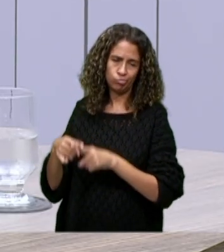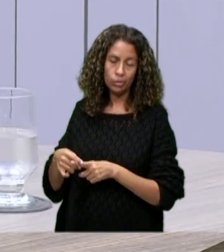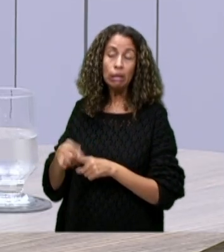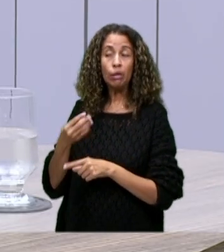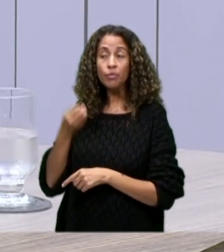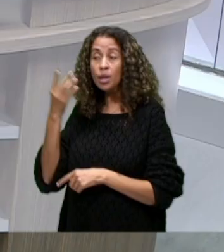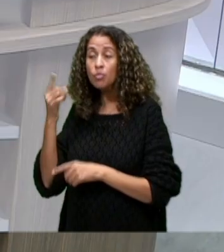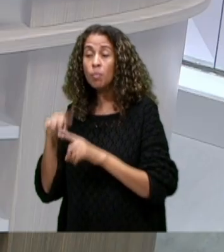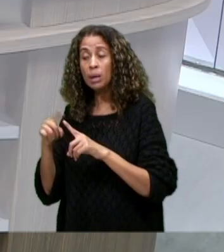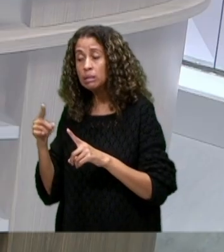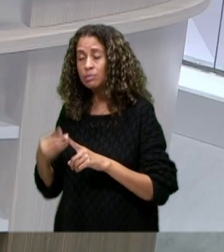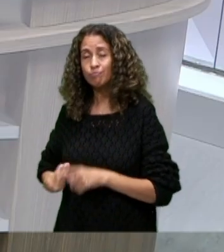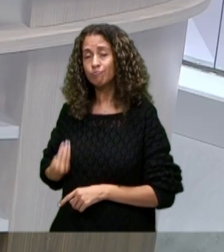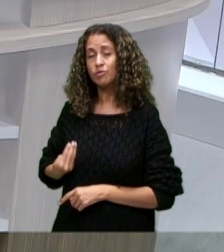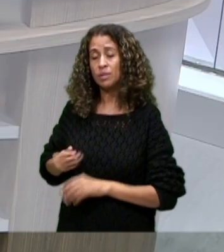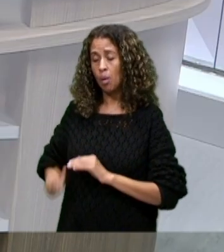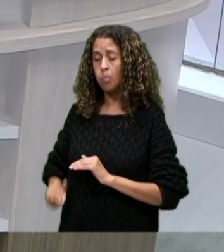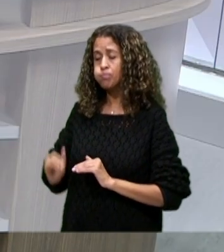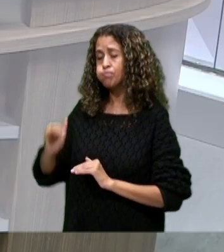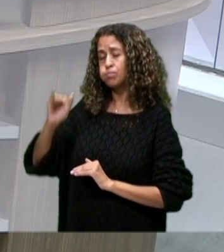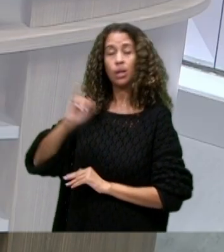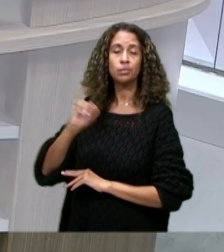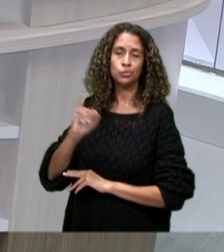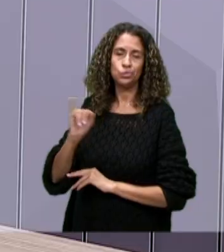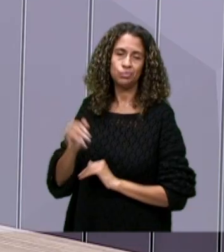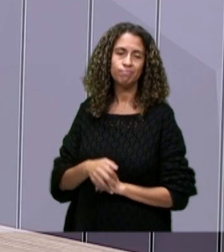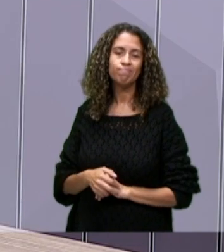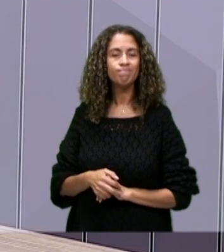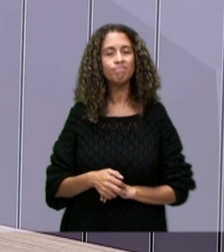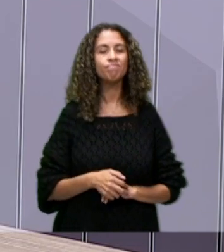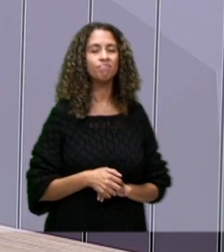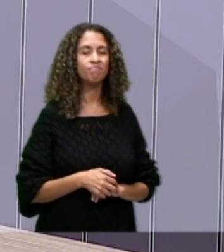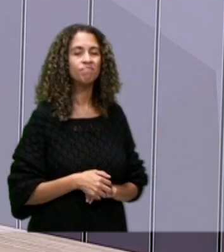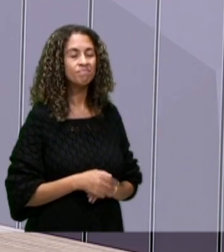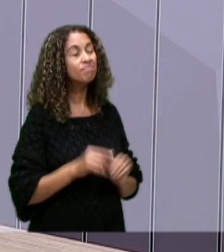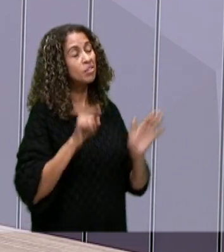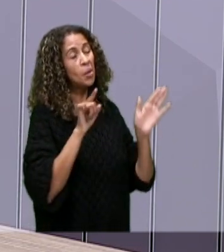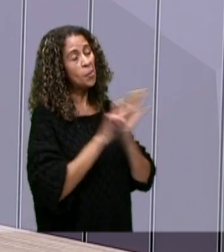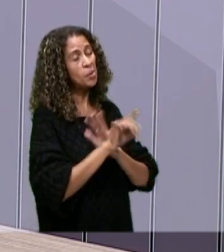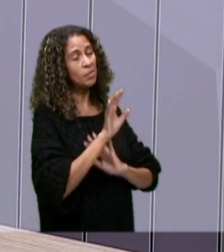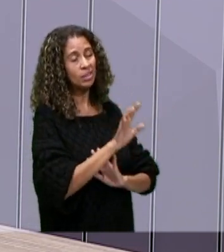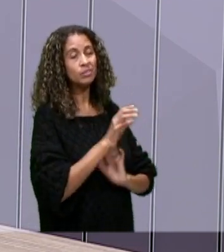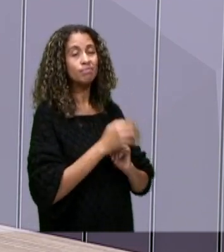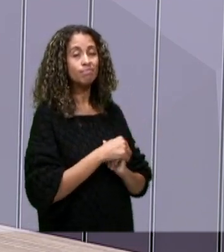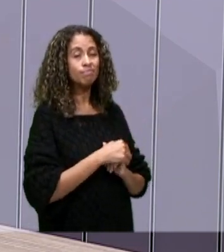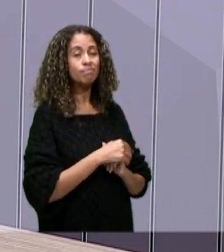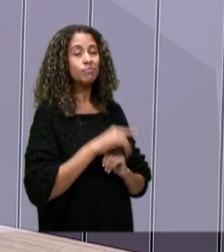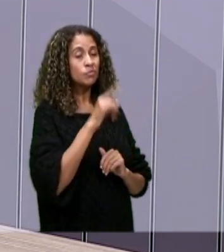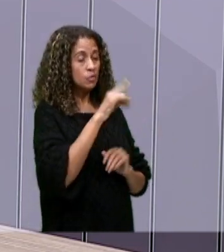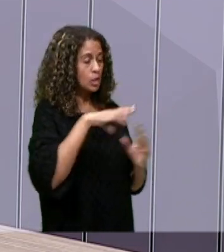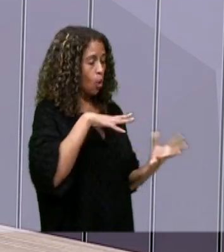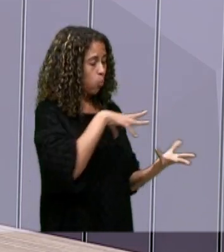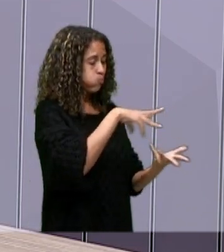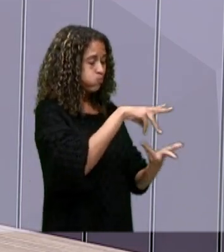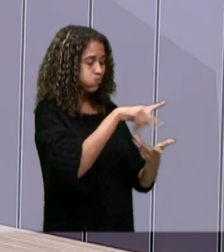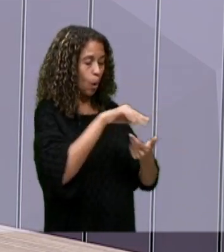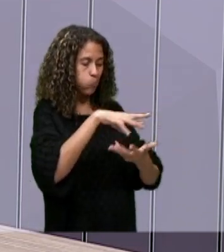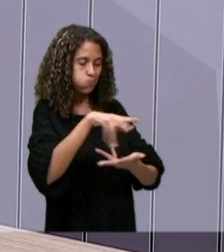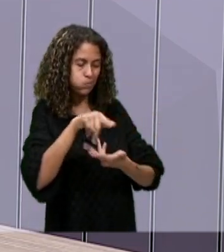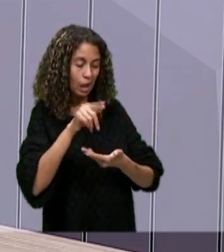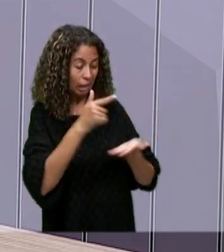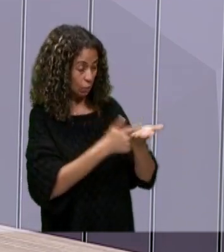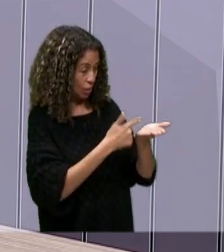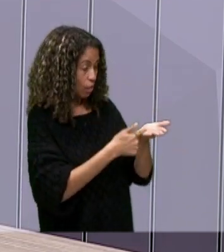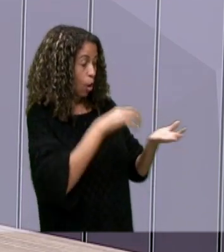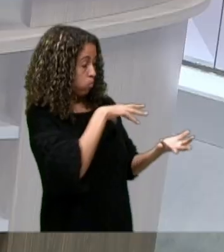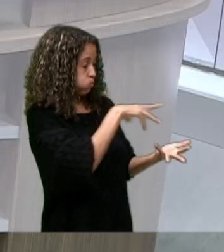Itajaí, então não tem como escapar. Então, a minha pergunta é exatamente essa. Você rodou o universo, literalmente, e